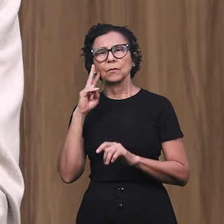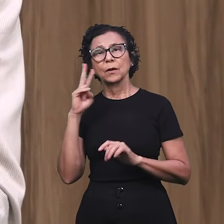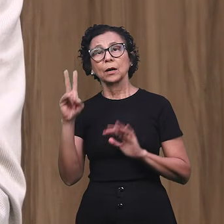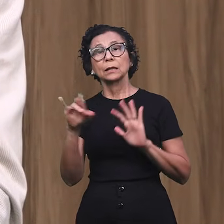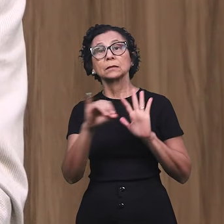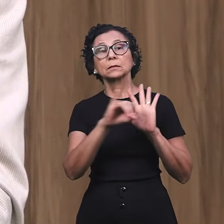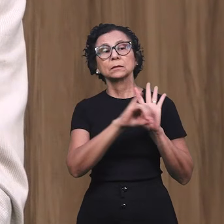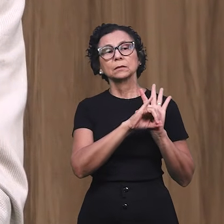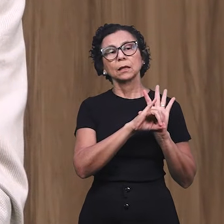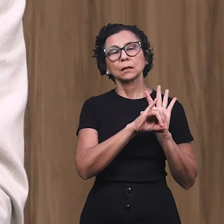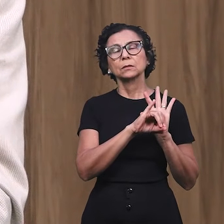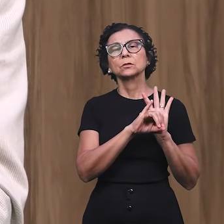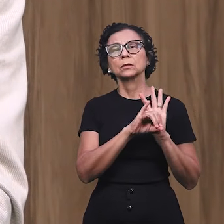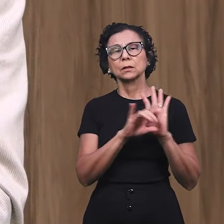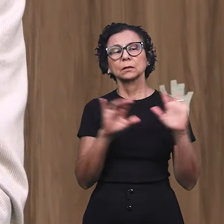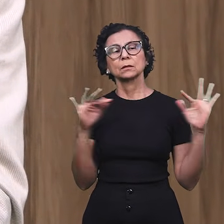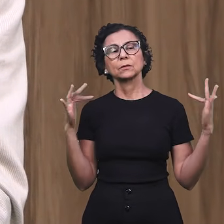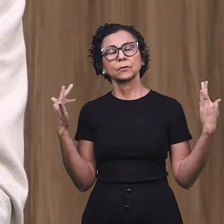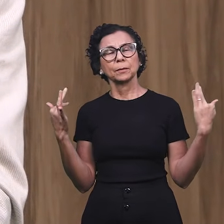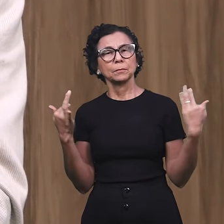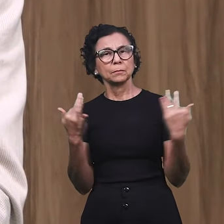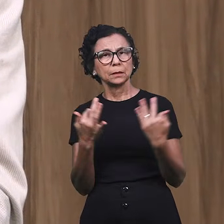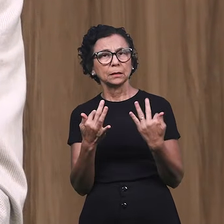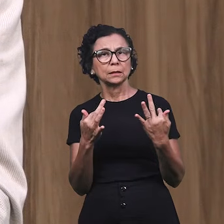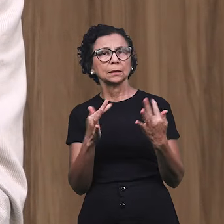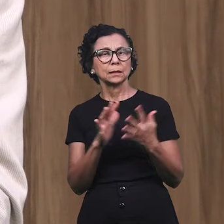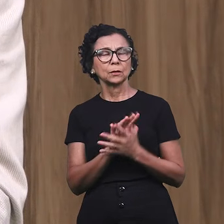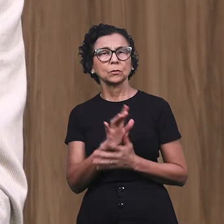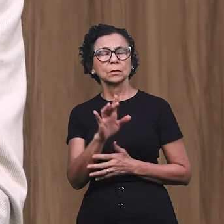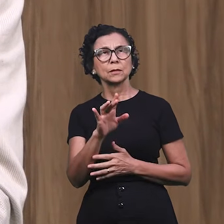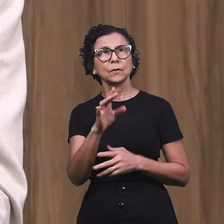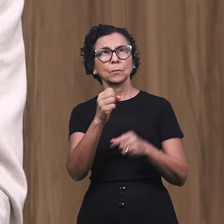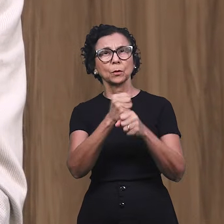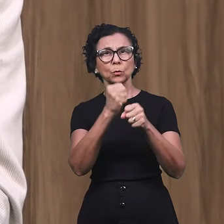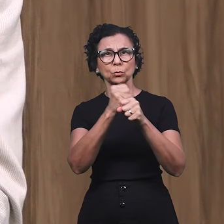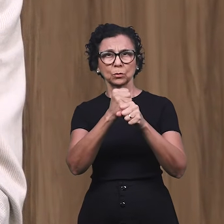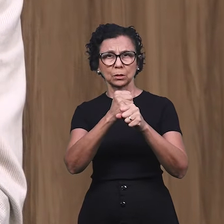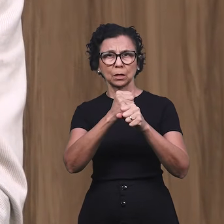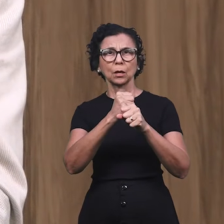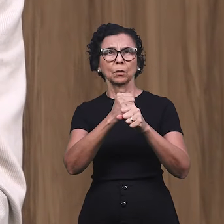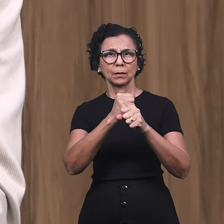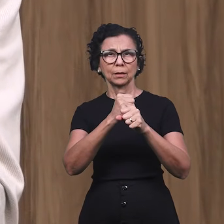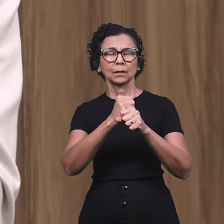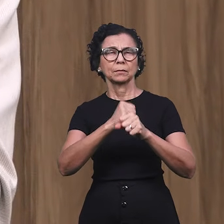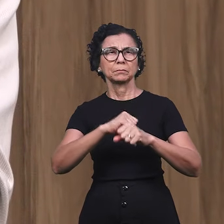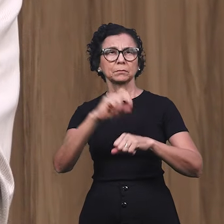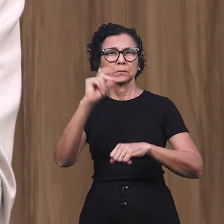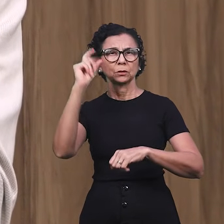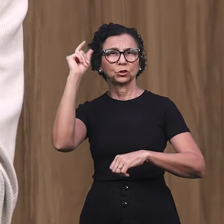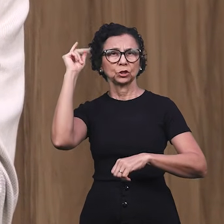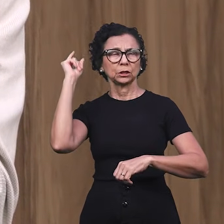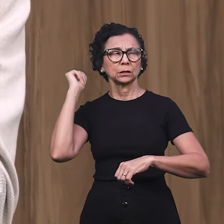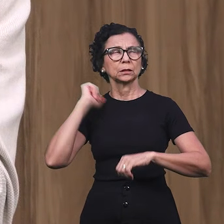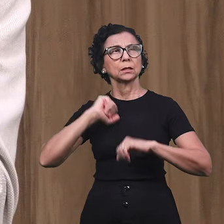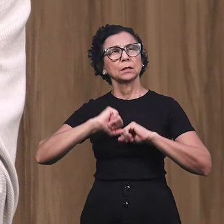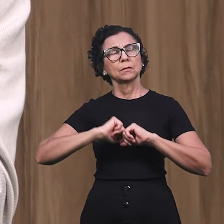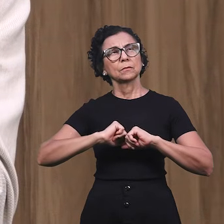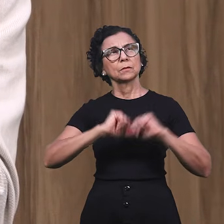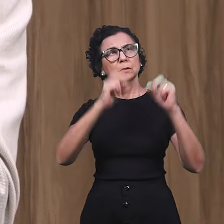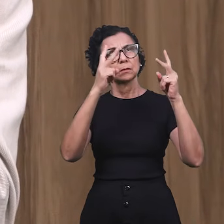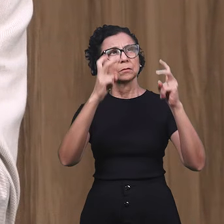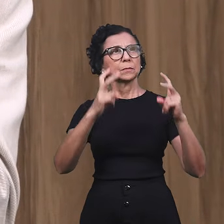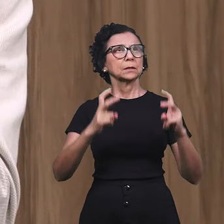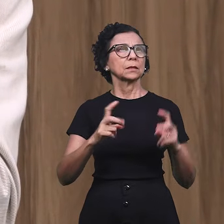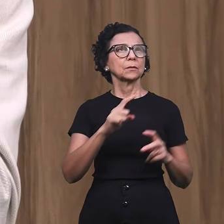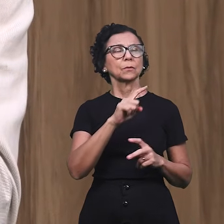identidade. Quando você pega uma obra arquitetônica, você identifica o período, a época, o estilo. E quando você pode olhar